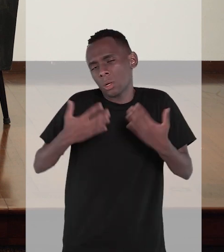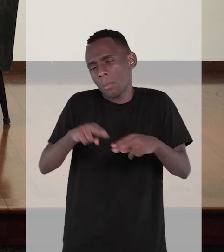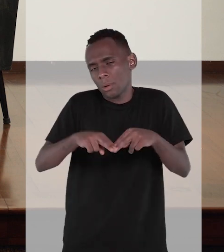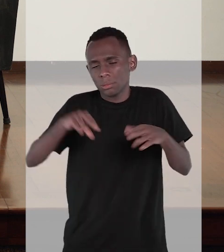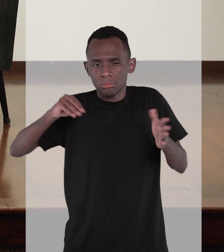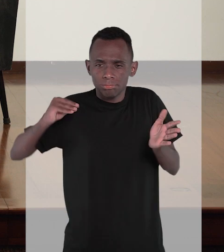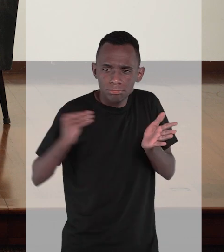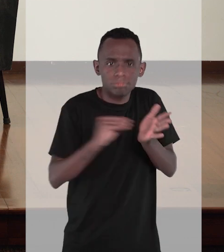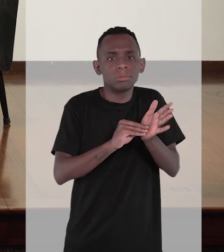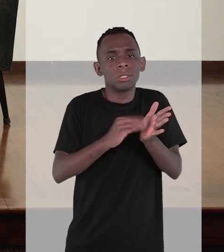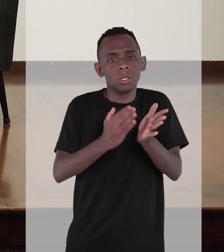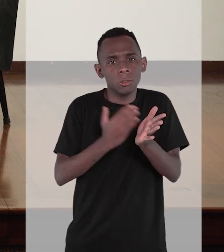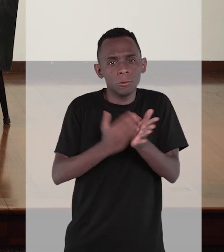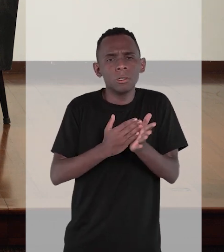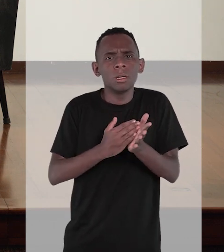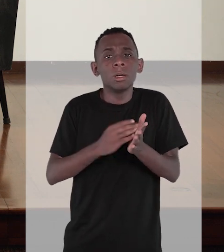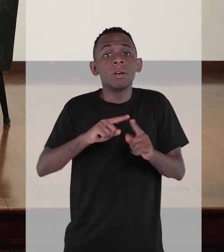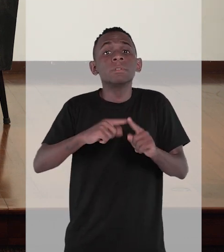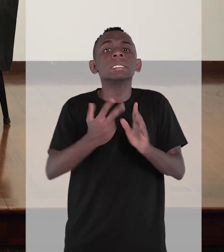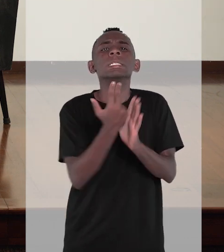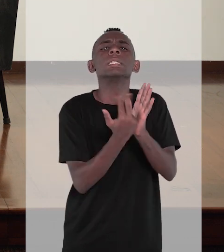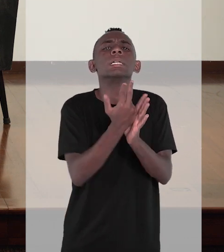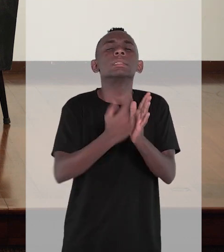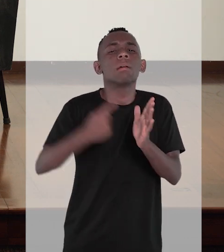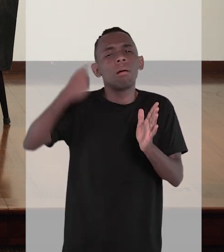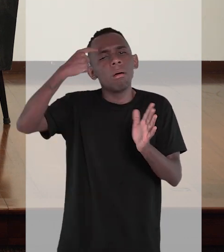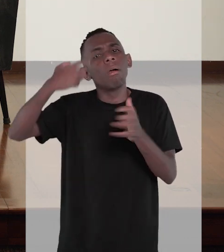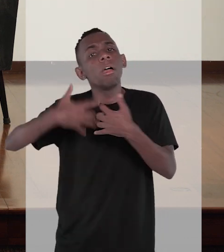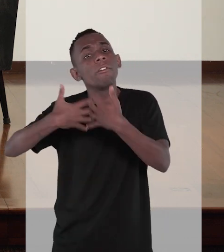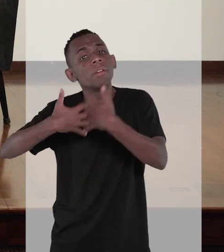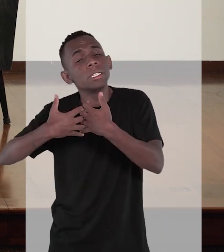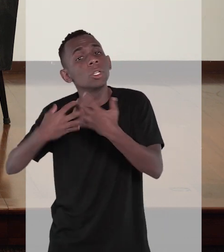no livro. Foi meio isso. Você desenha pensando?